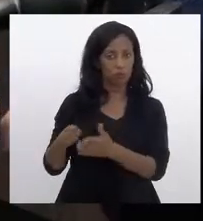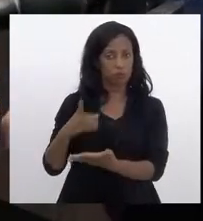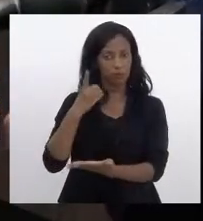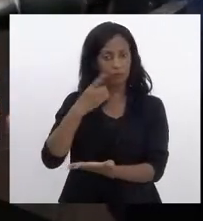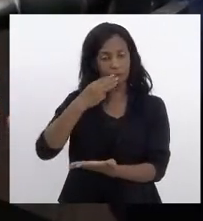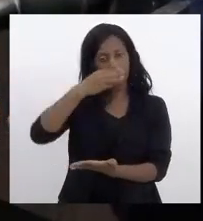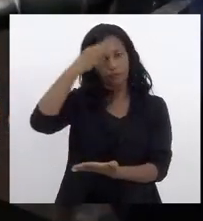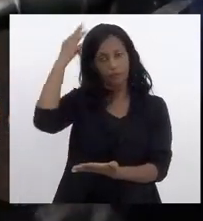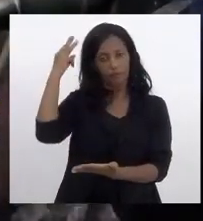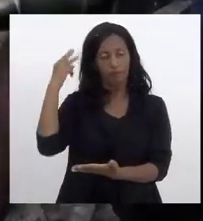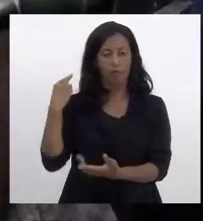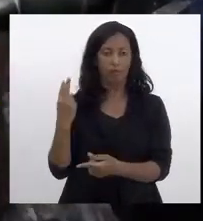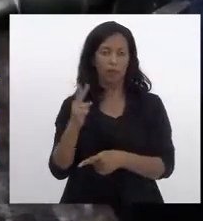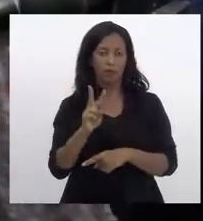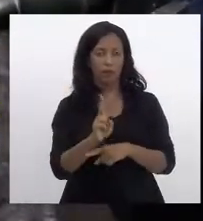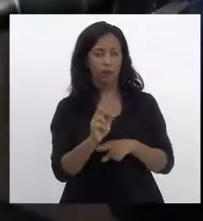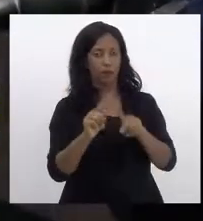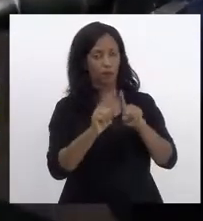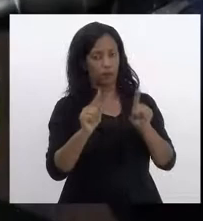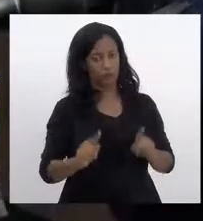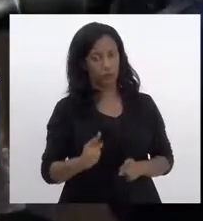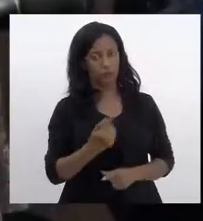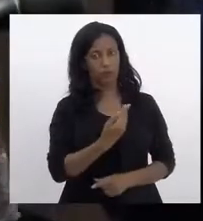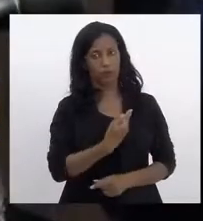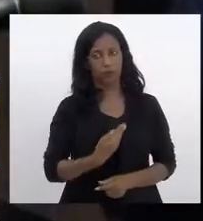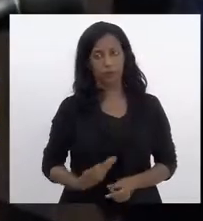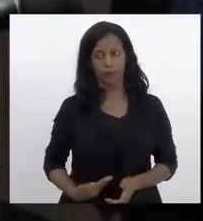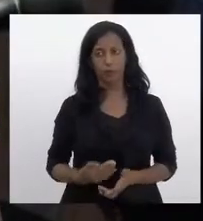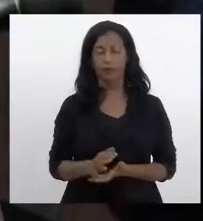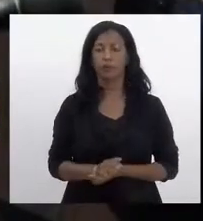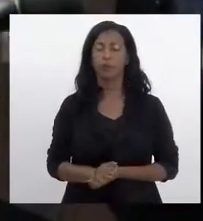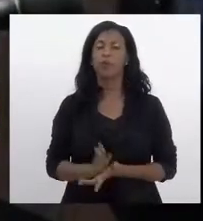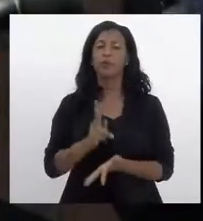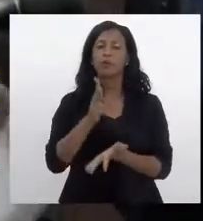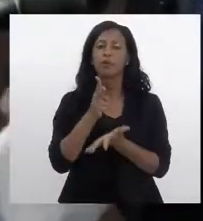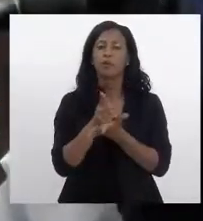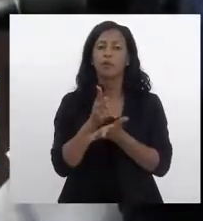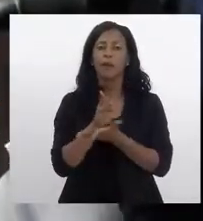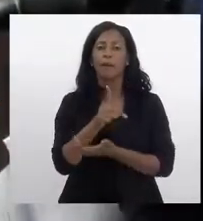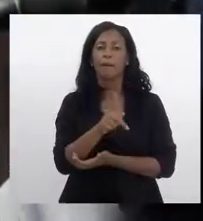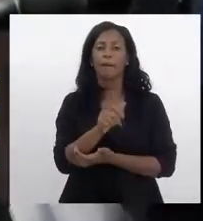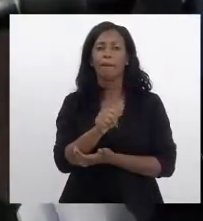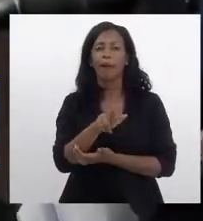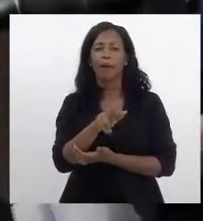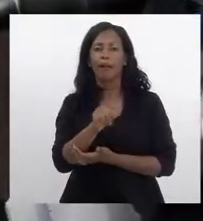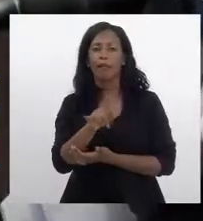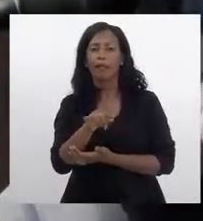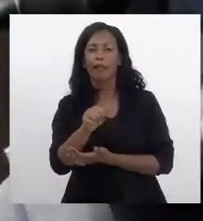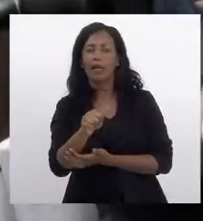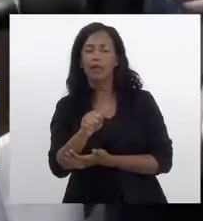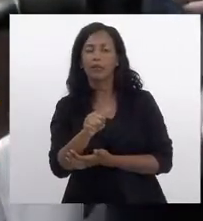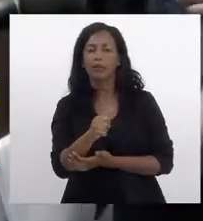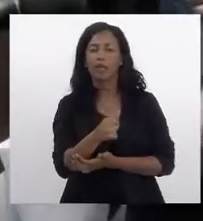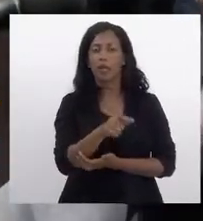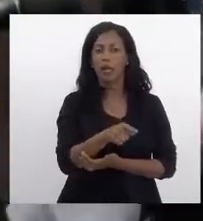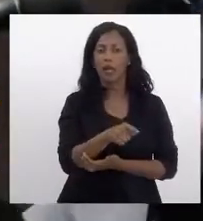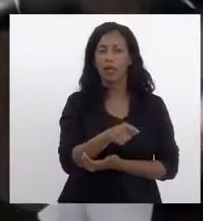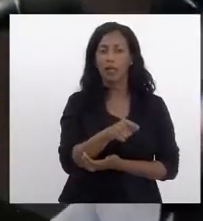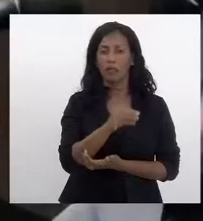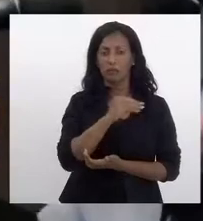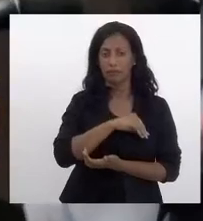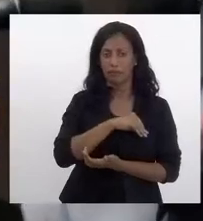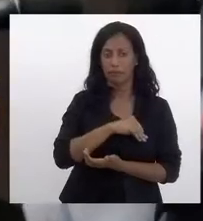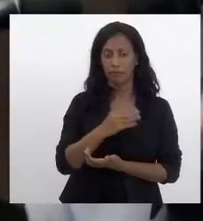que faz a defesa do funcionalismo público, manter a paridade entre ativos e inativos.